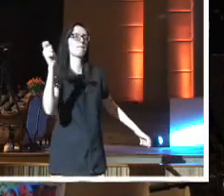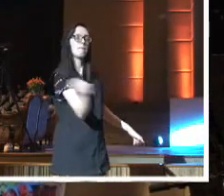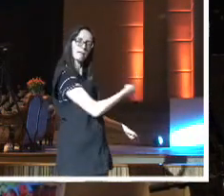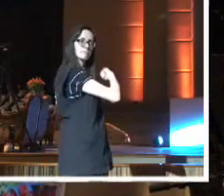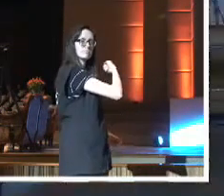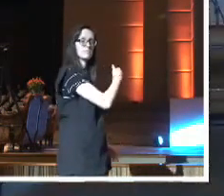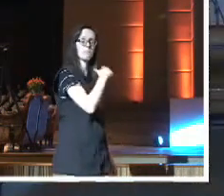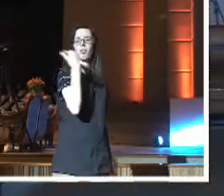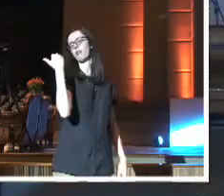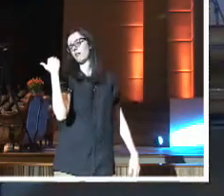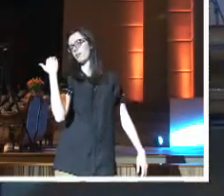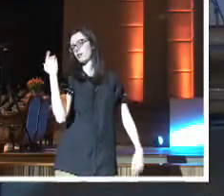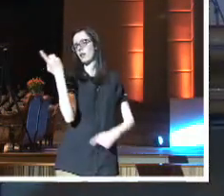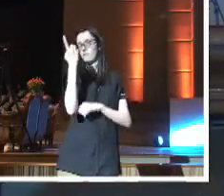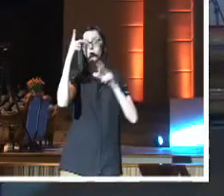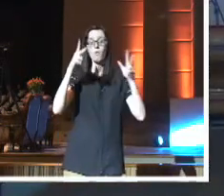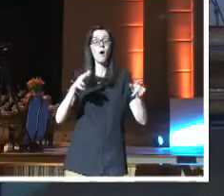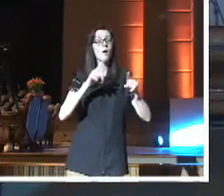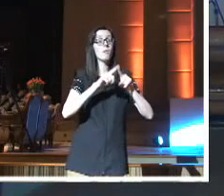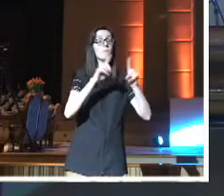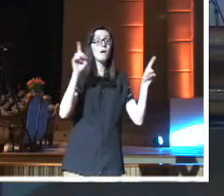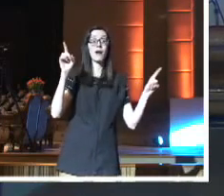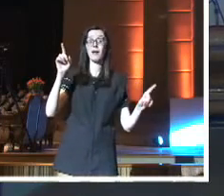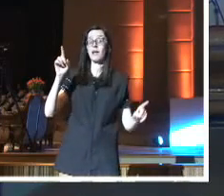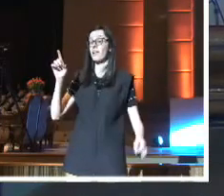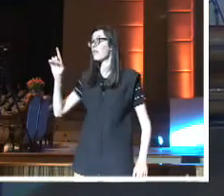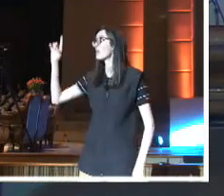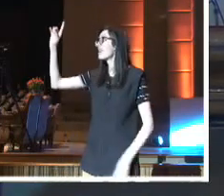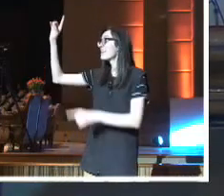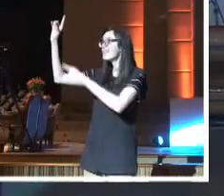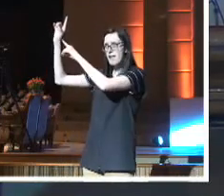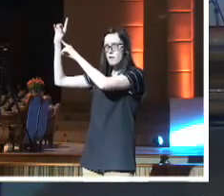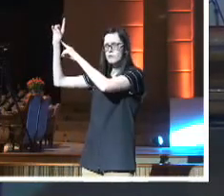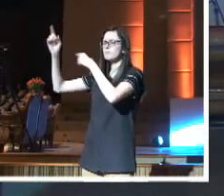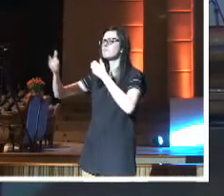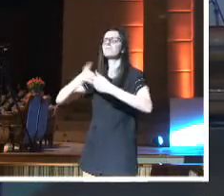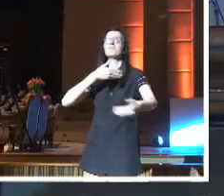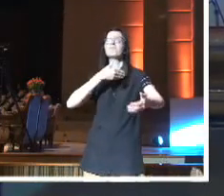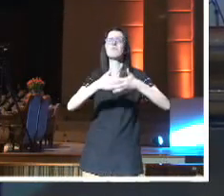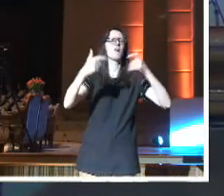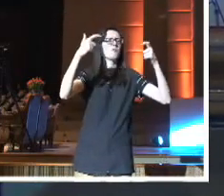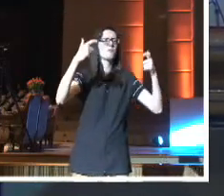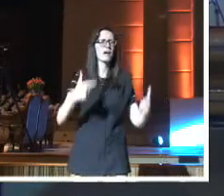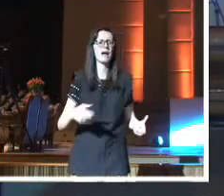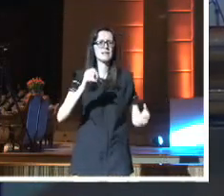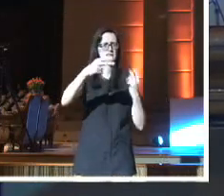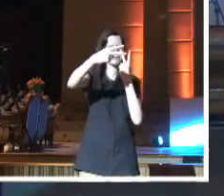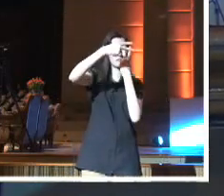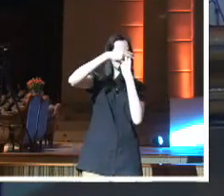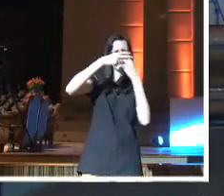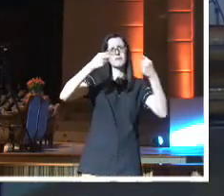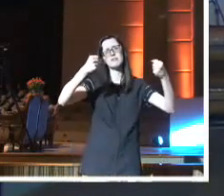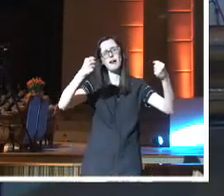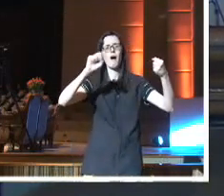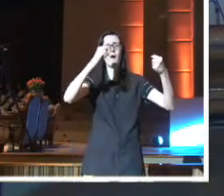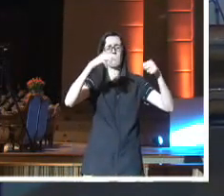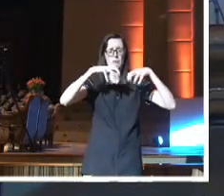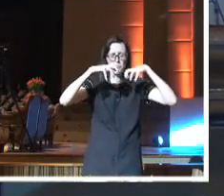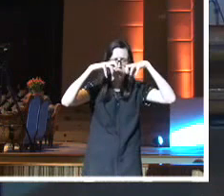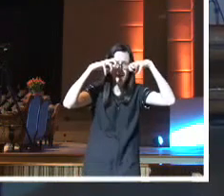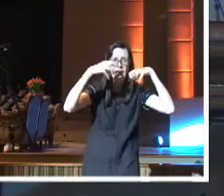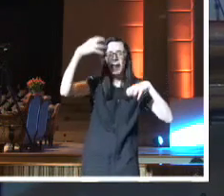Mas se o Senhor é Deus, não tem masmorra, não tem barra de ferro, não tem